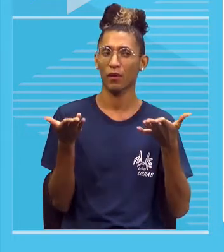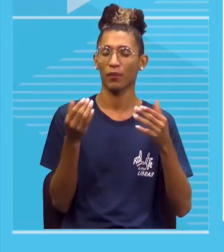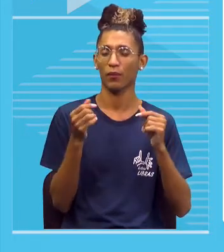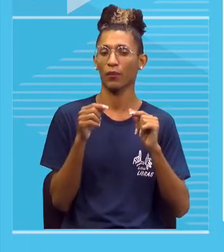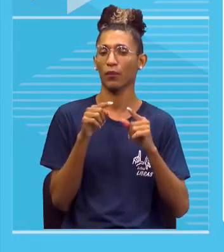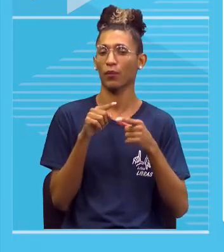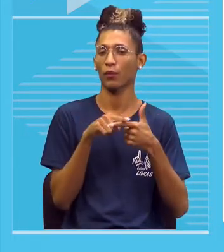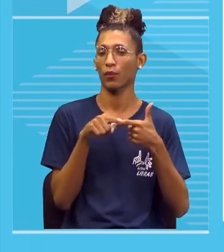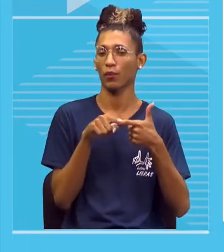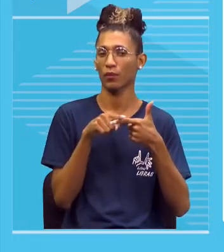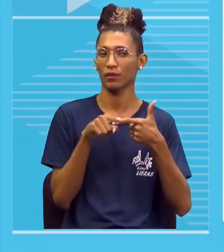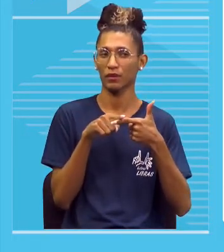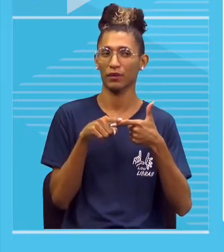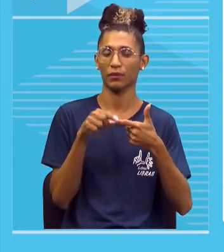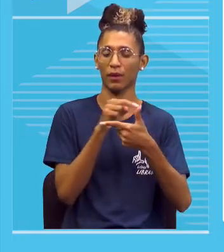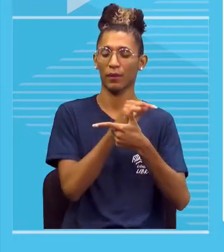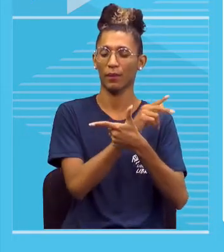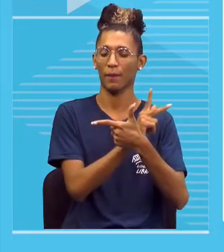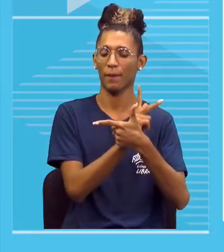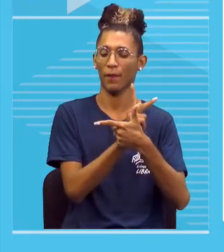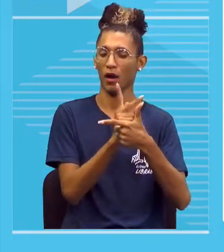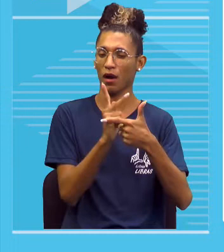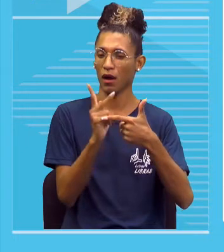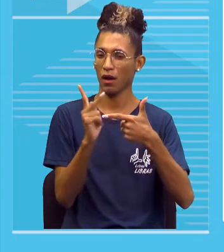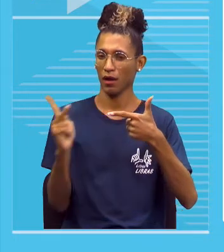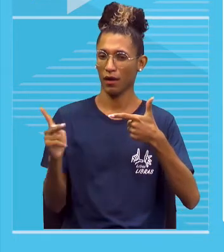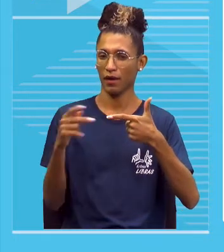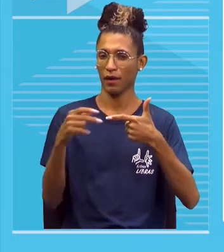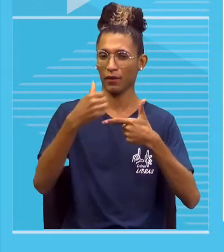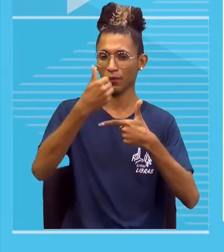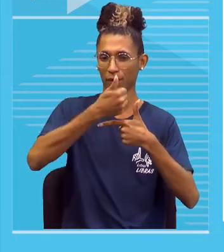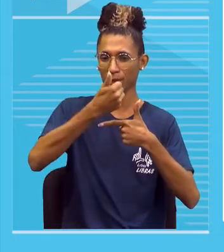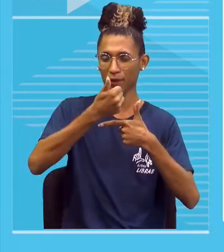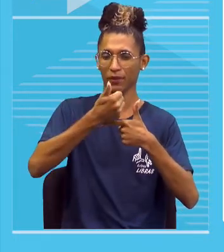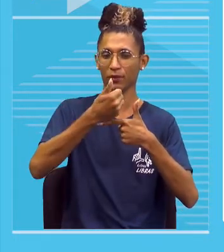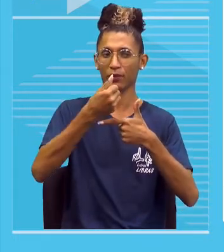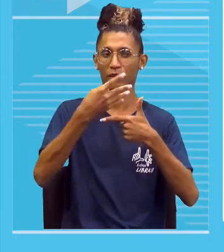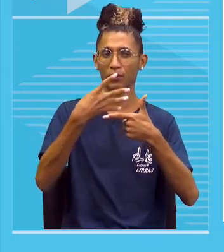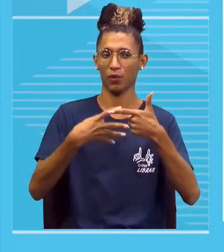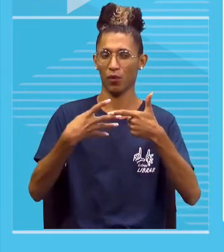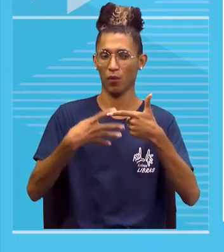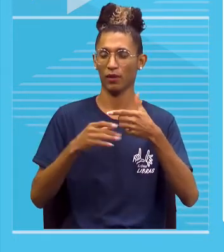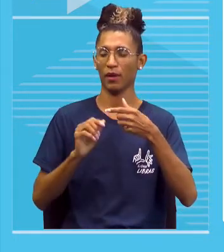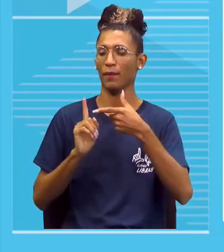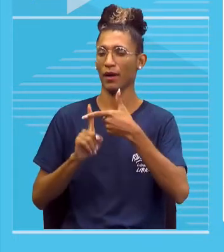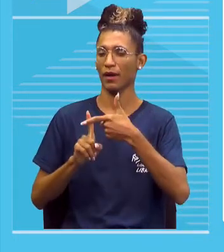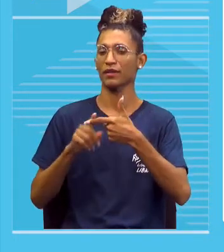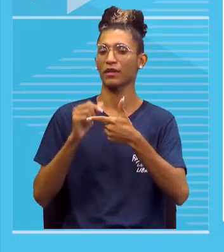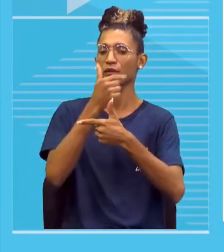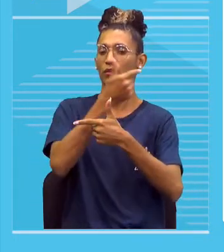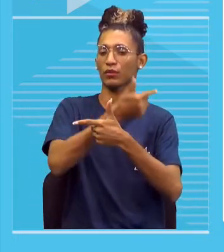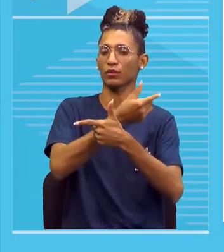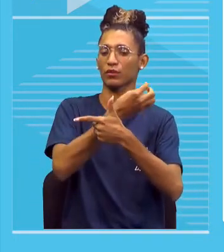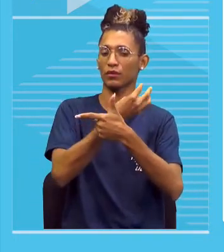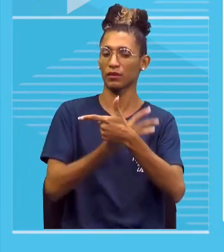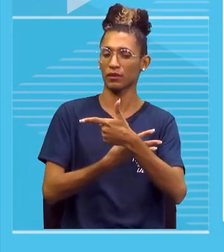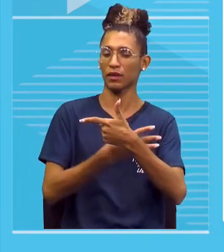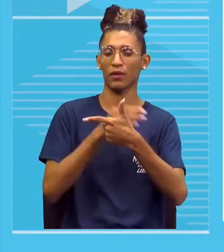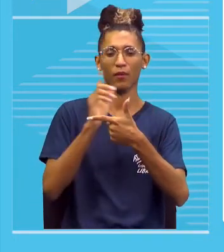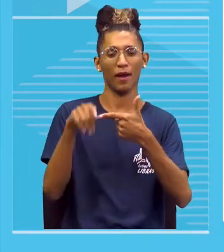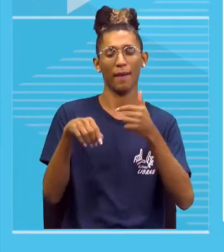horizontal Ele é positivo no primeiro e no quarto quadrante negativo no segundo e no